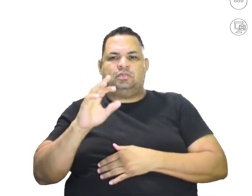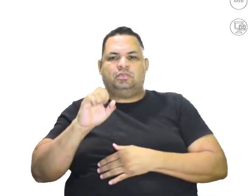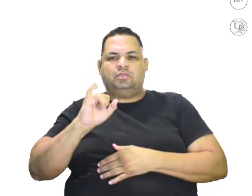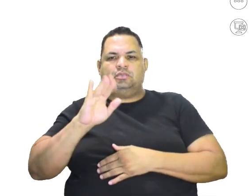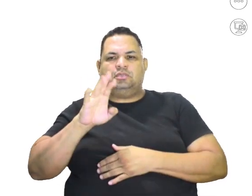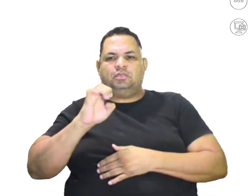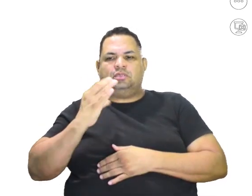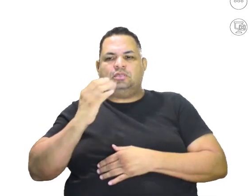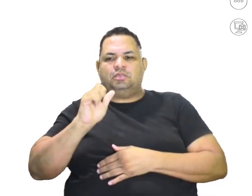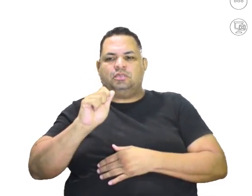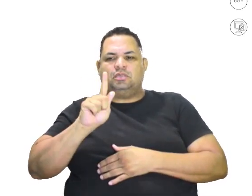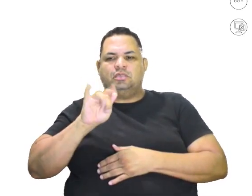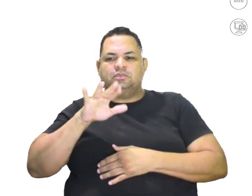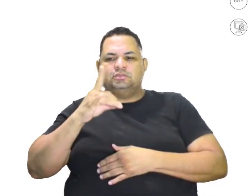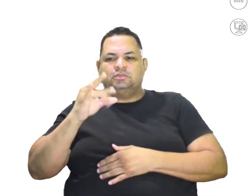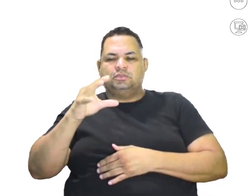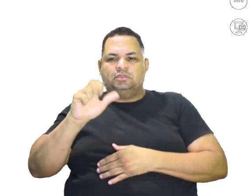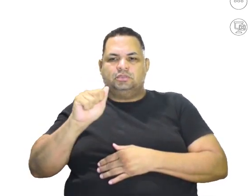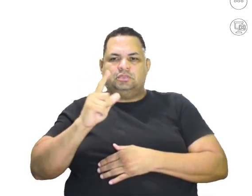e Yaya Garcia.